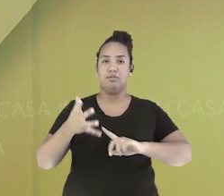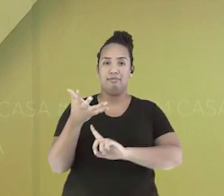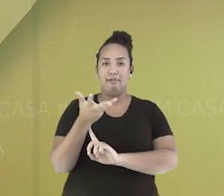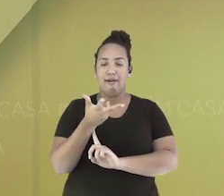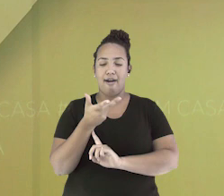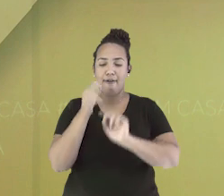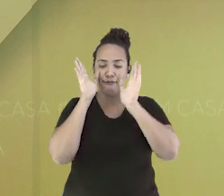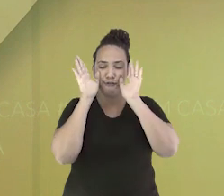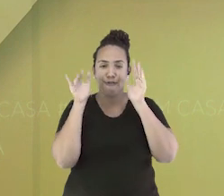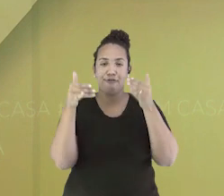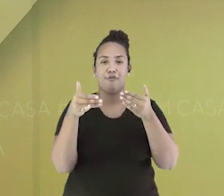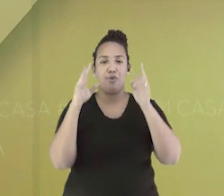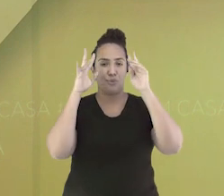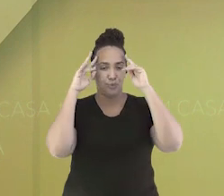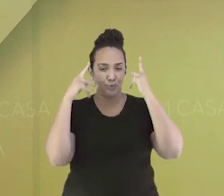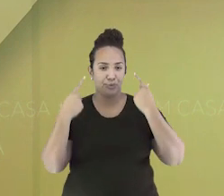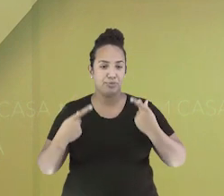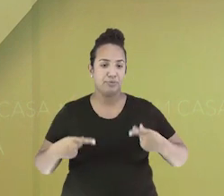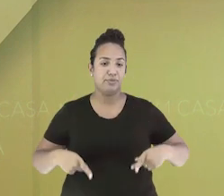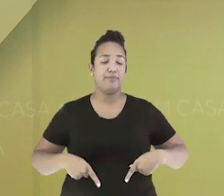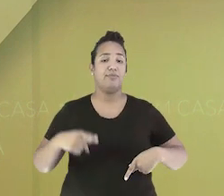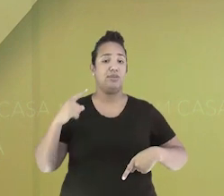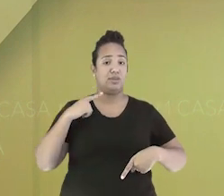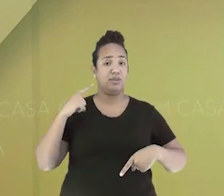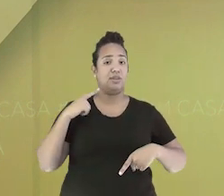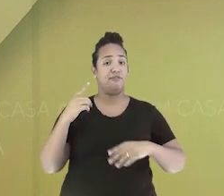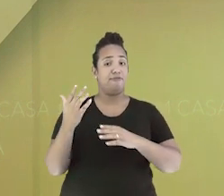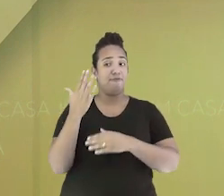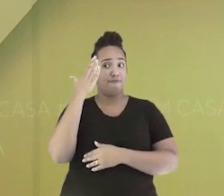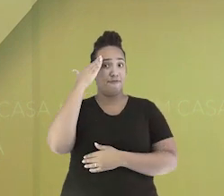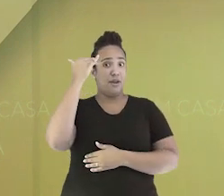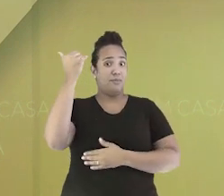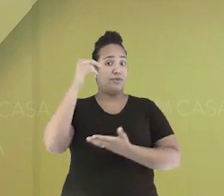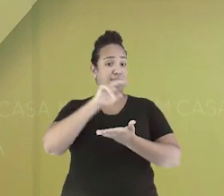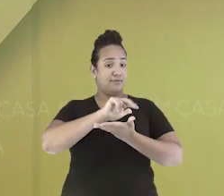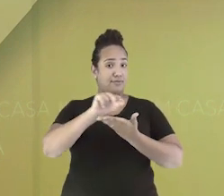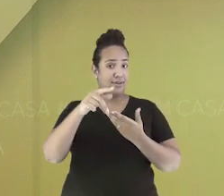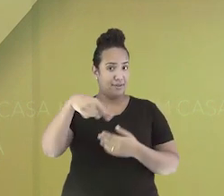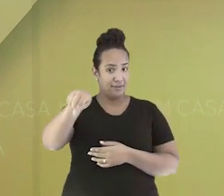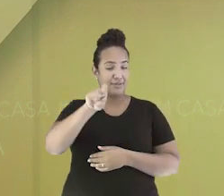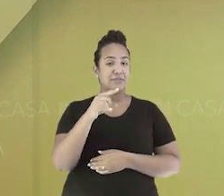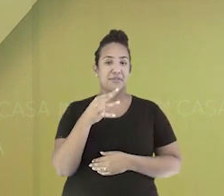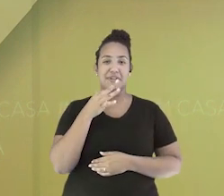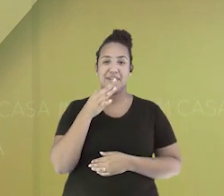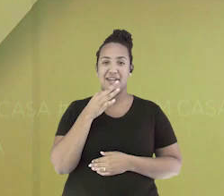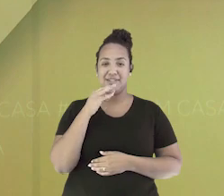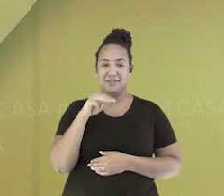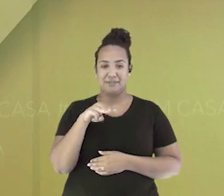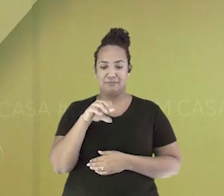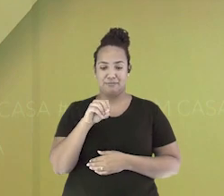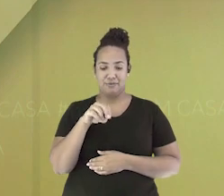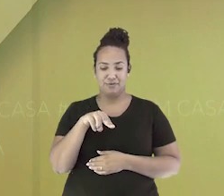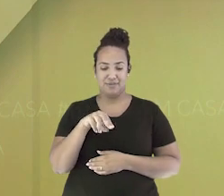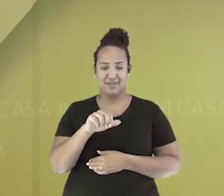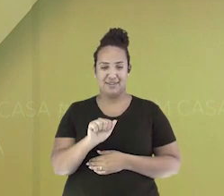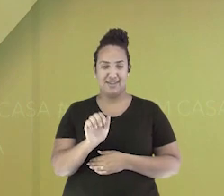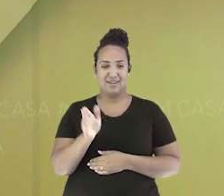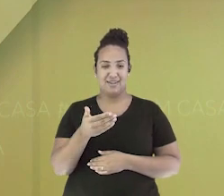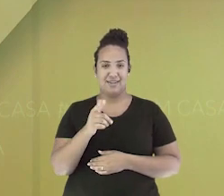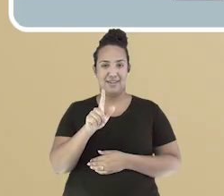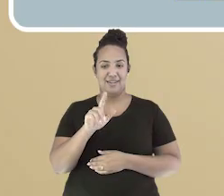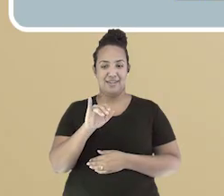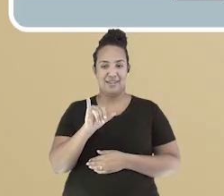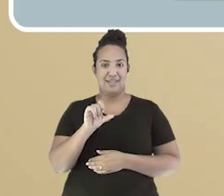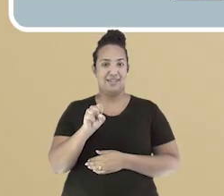estética. Grandes obras foram realizadas nessa época. A principal delas vocês devem conhecer muito bem, a Mona Lisa de Leonardo da